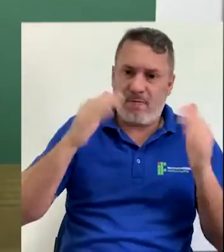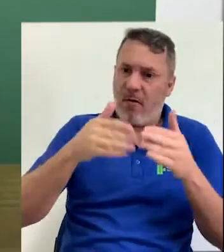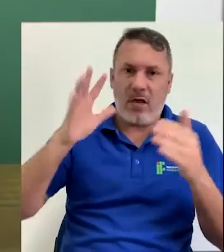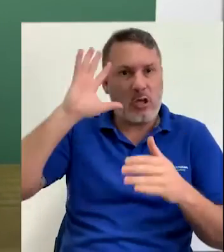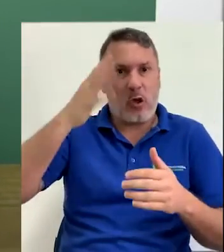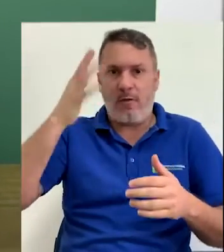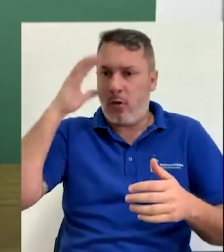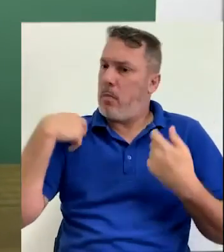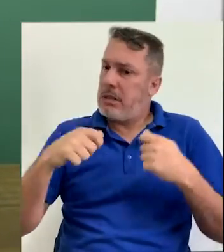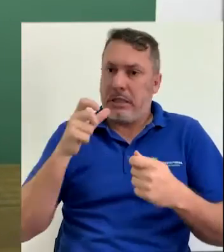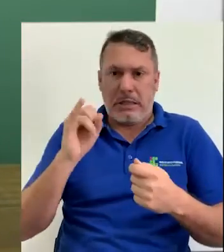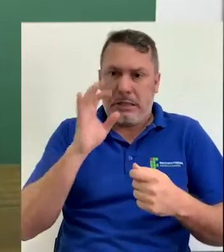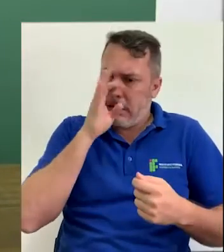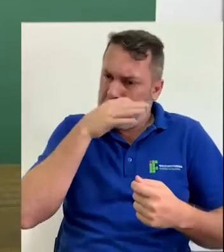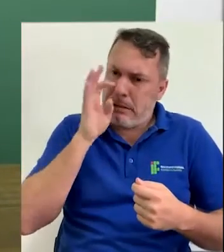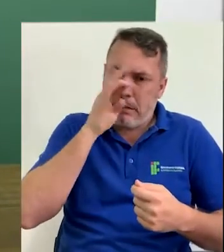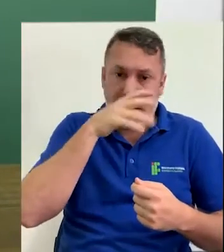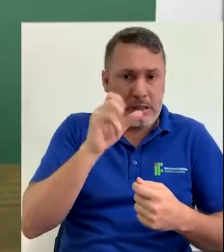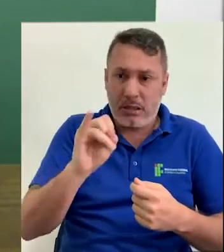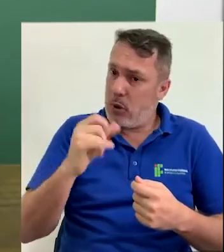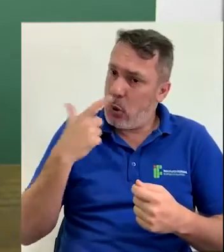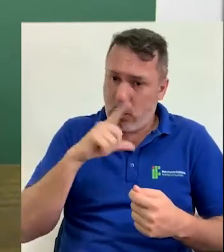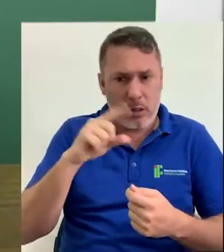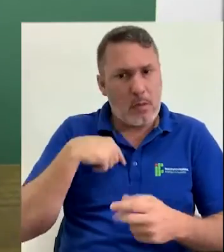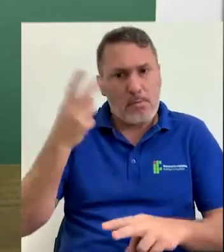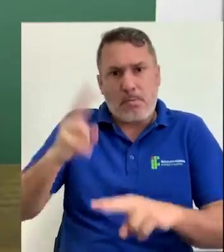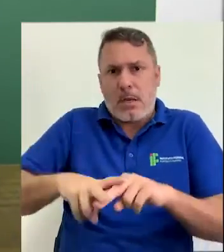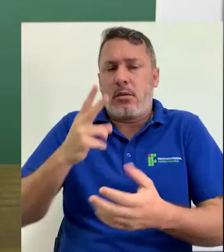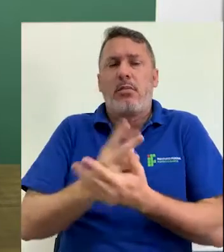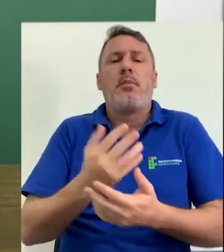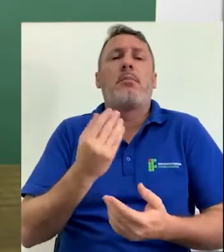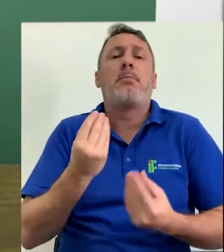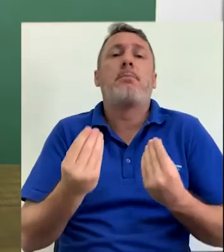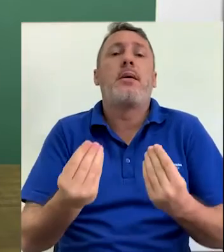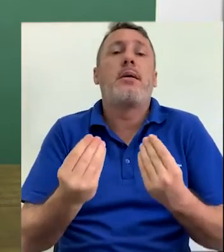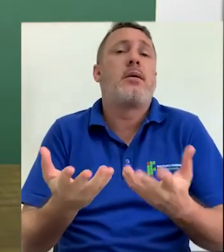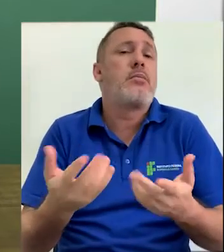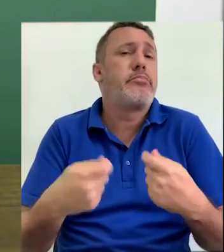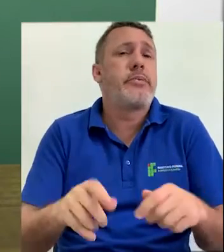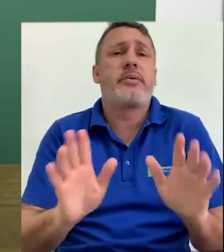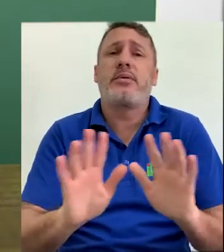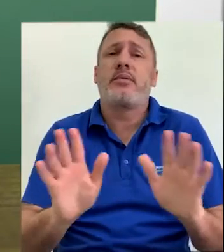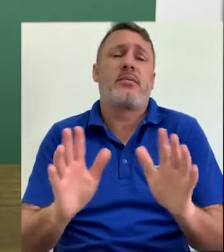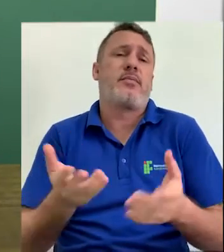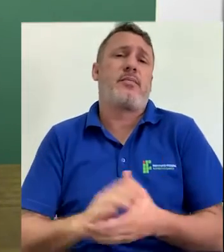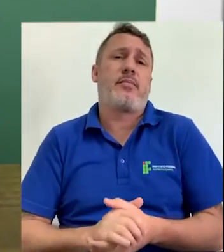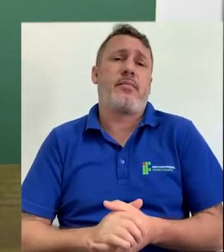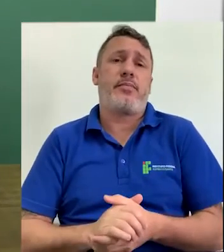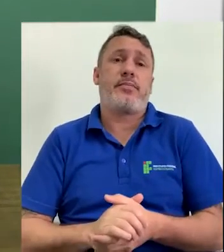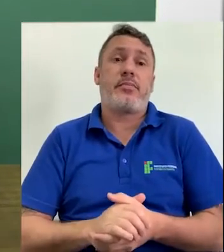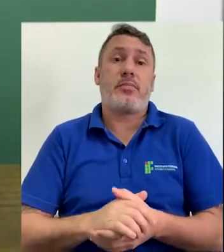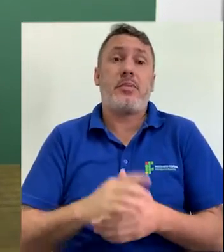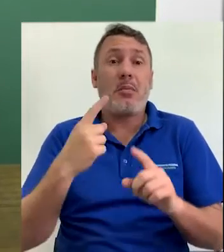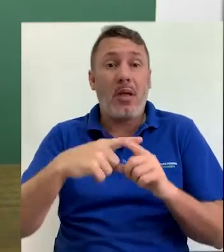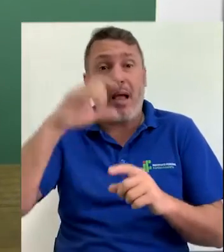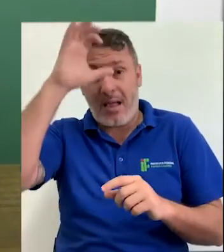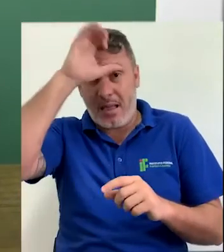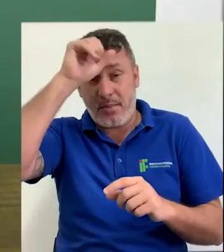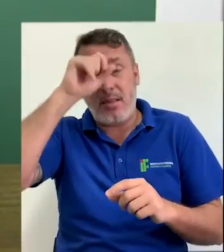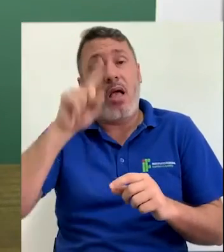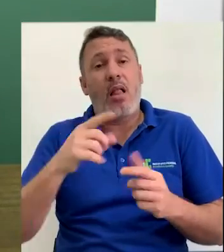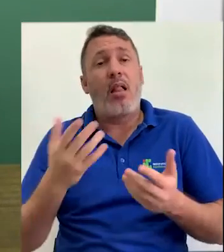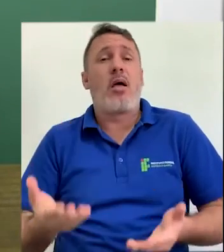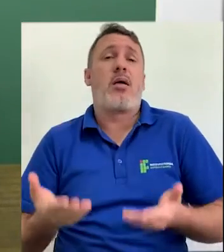não resolver isso aqui, eu não vou pular isso aqui. Para que isso? A aprendizagem pode ser mais